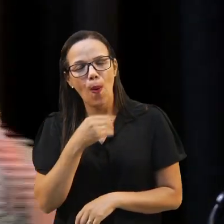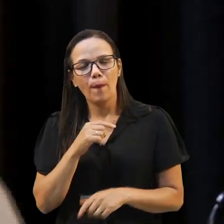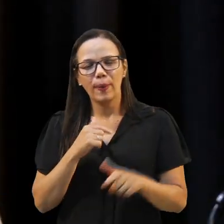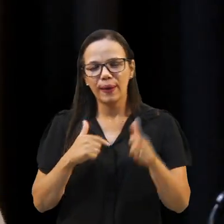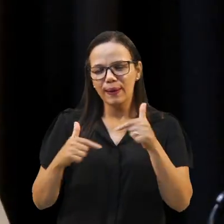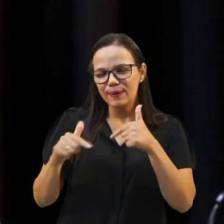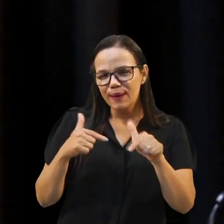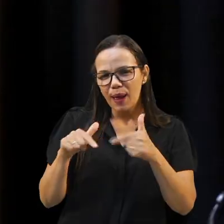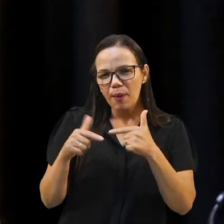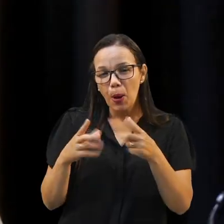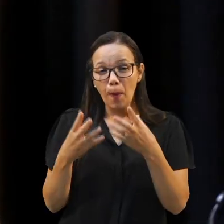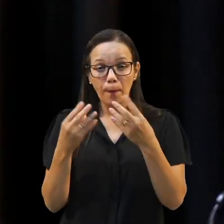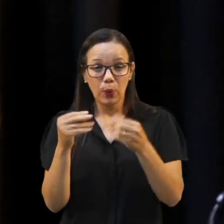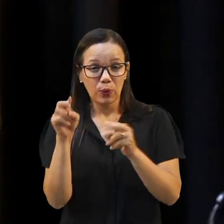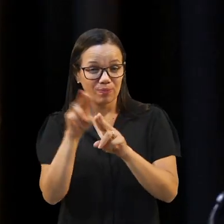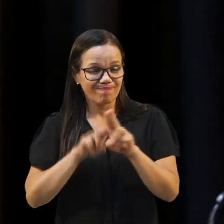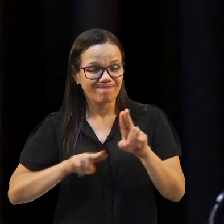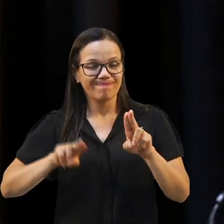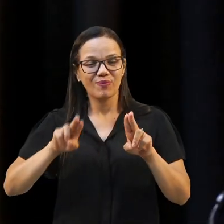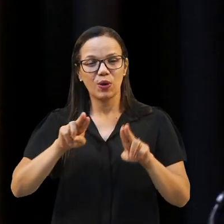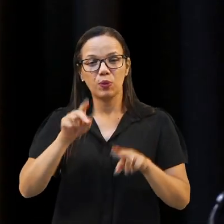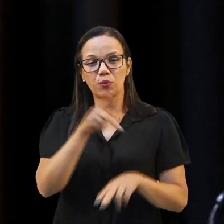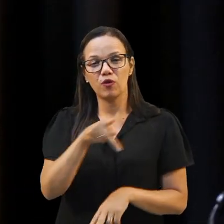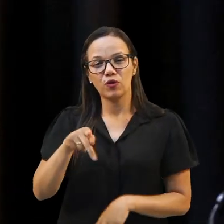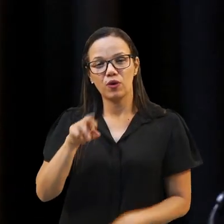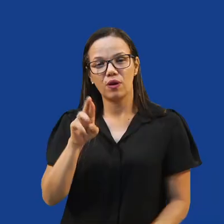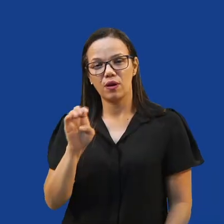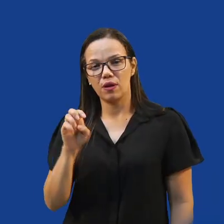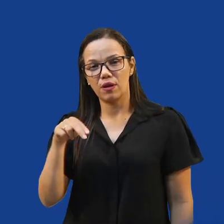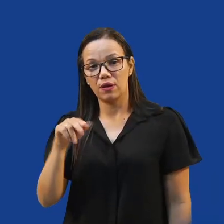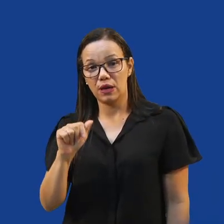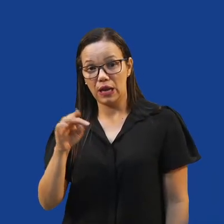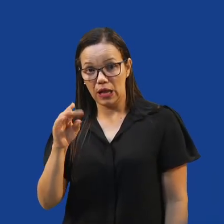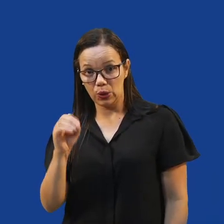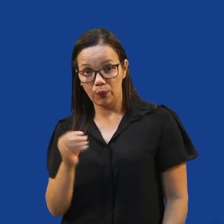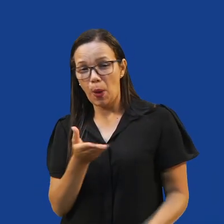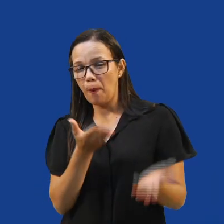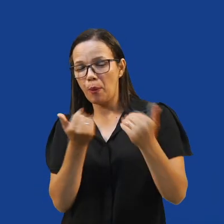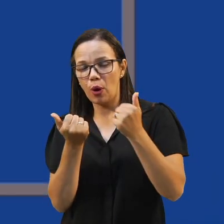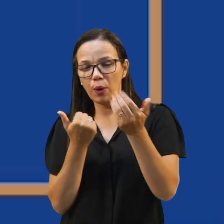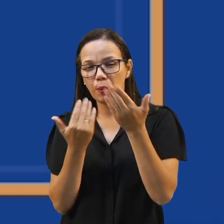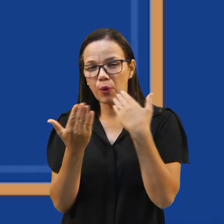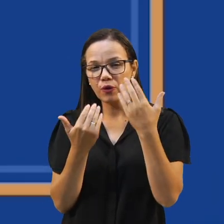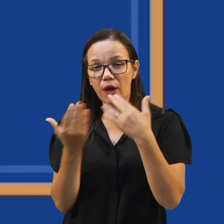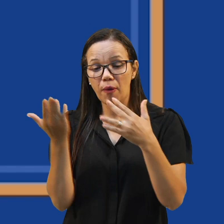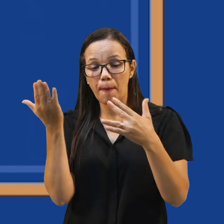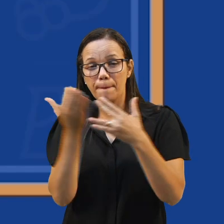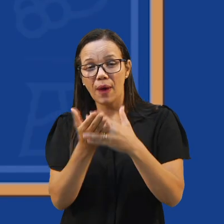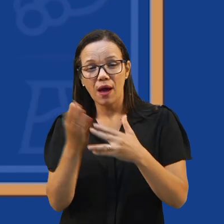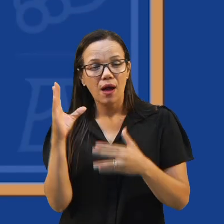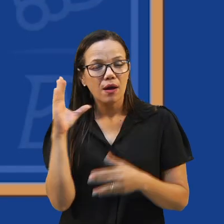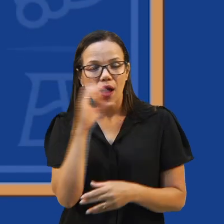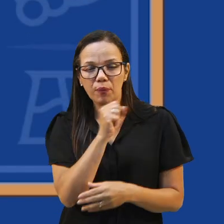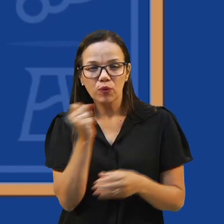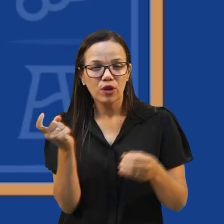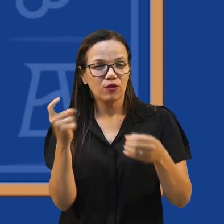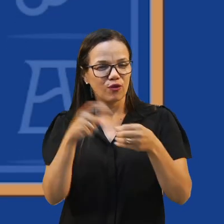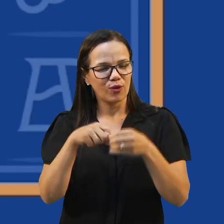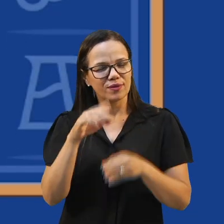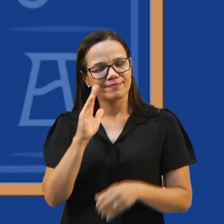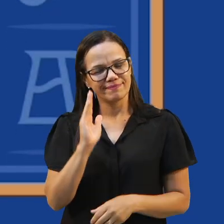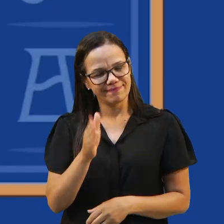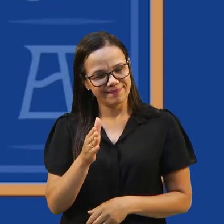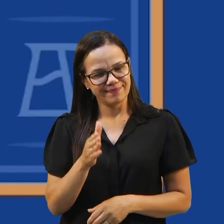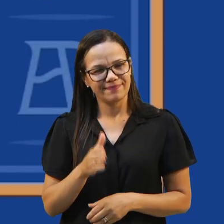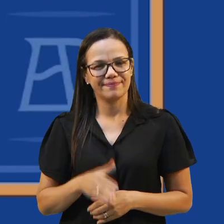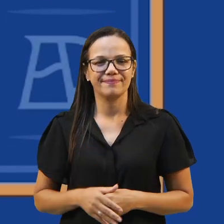de trabalhar na Universidade Federal de Uberlândia, o professor Renato Pereira. Bora Prosear vai para um breve intervalo e